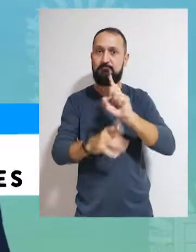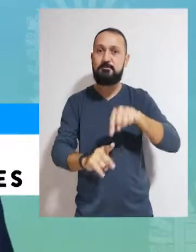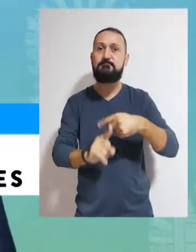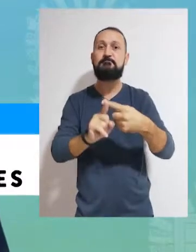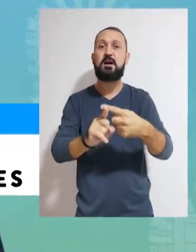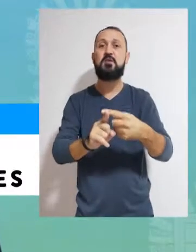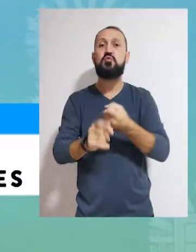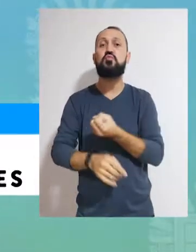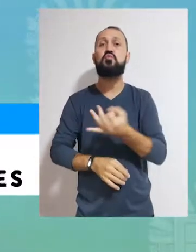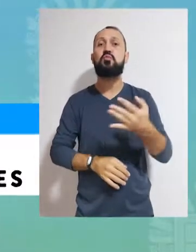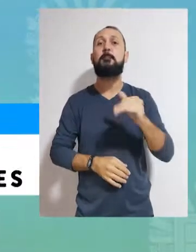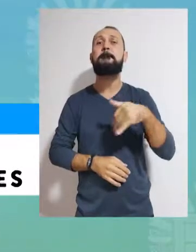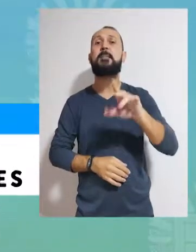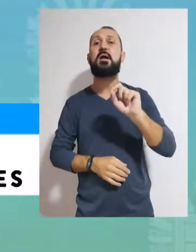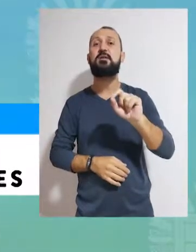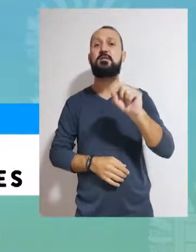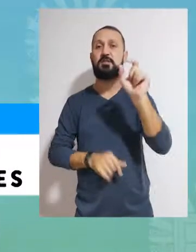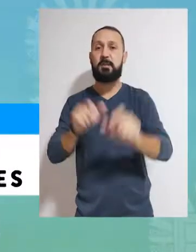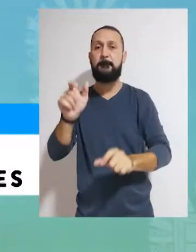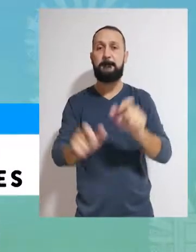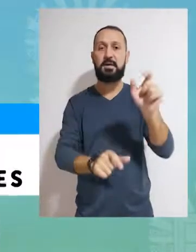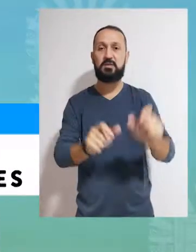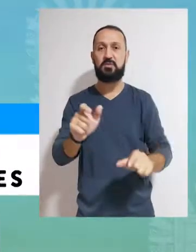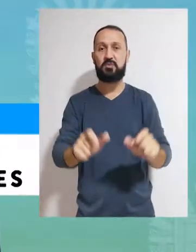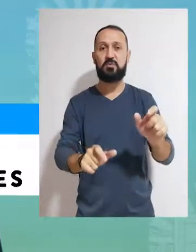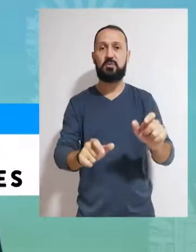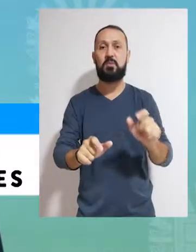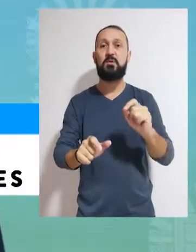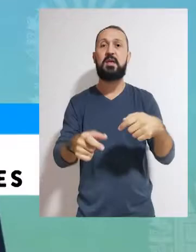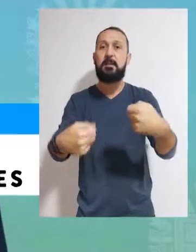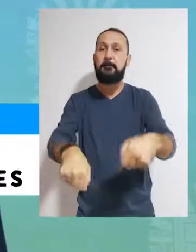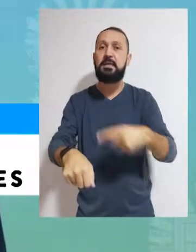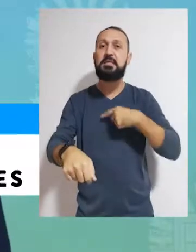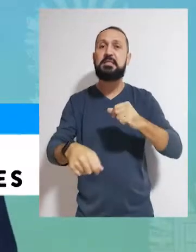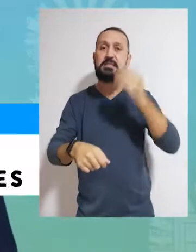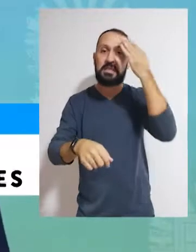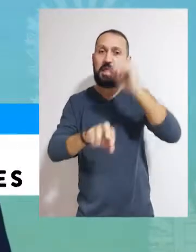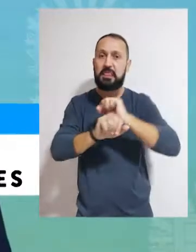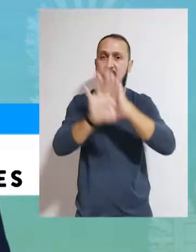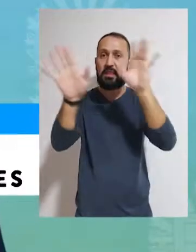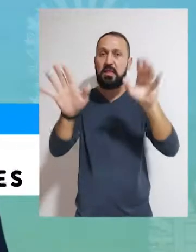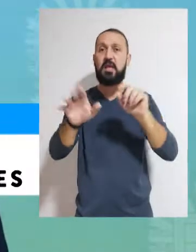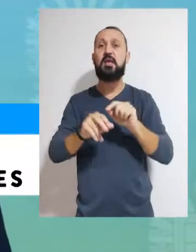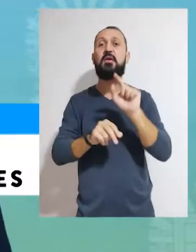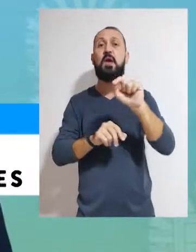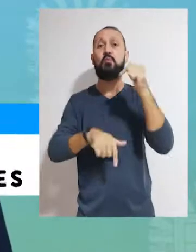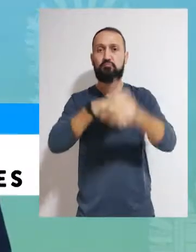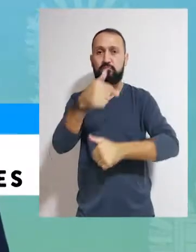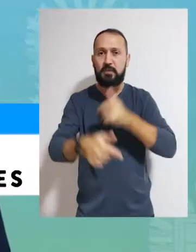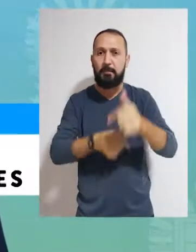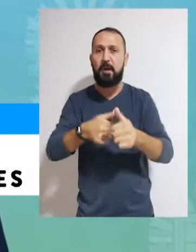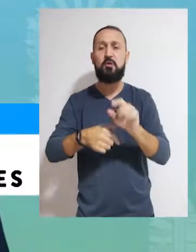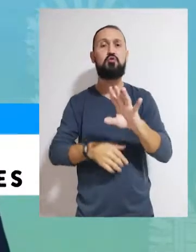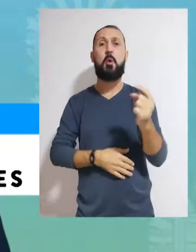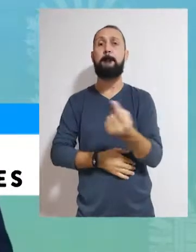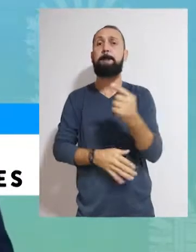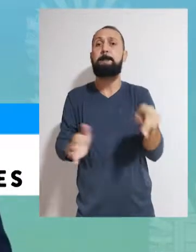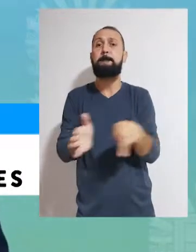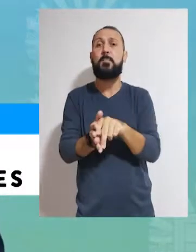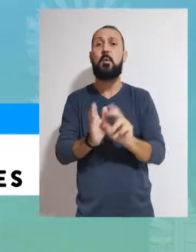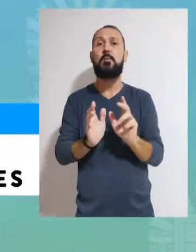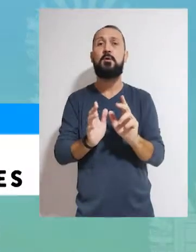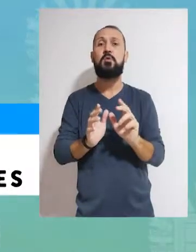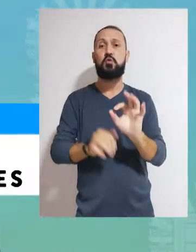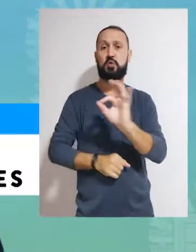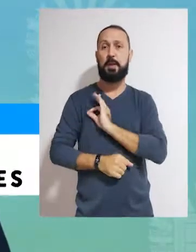cada vez mais um número maior de pessoas que precisam entender que essa é uma tarefa não